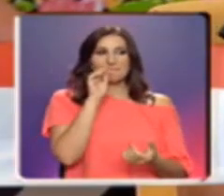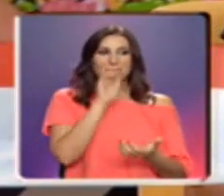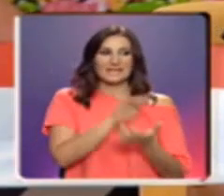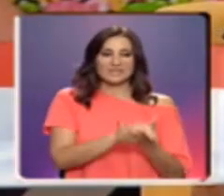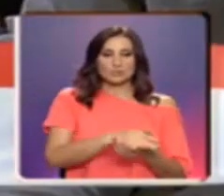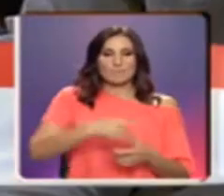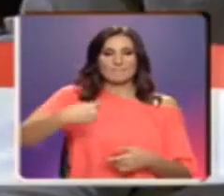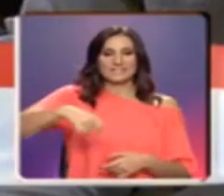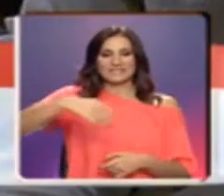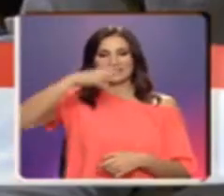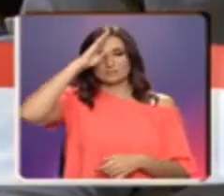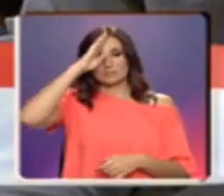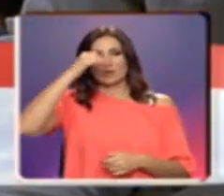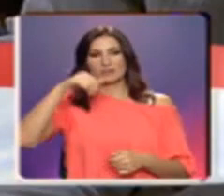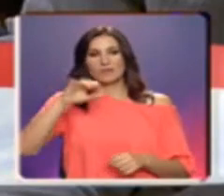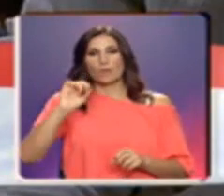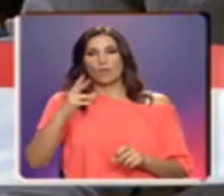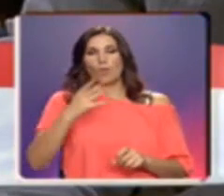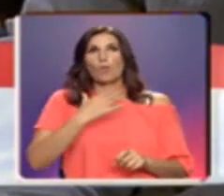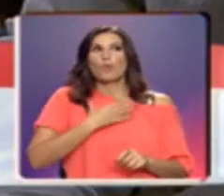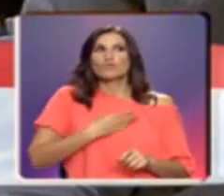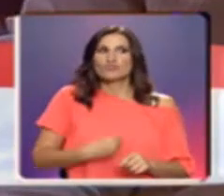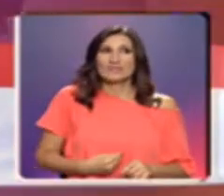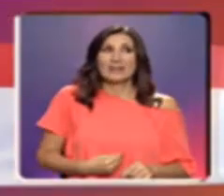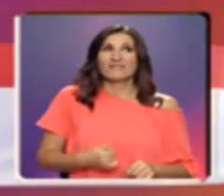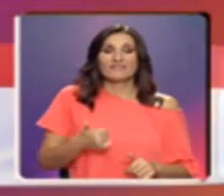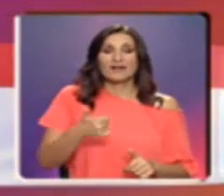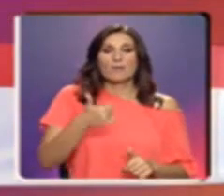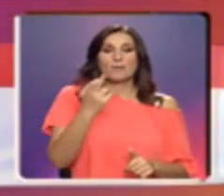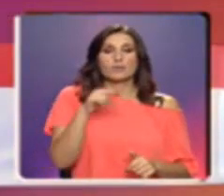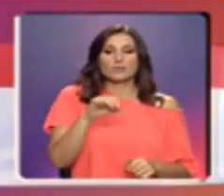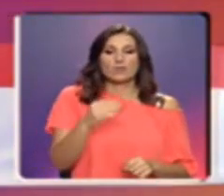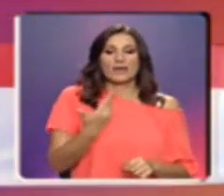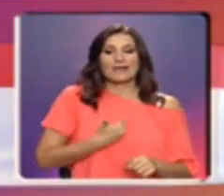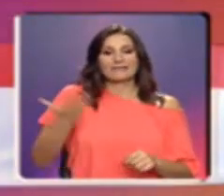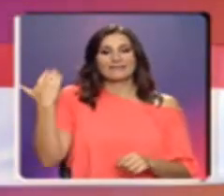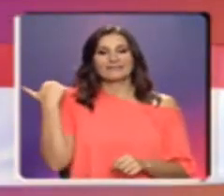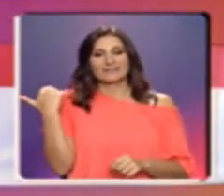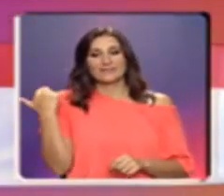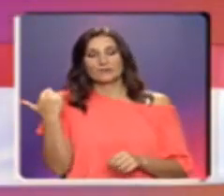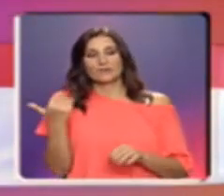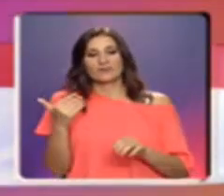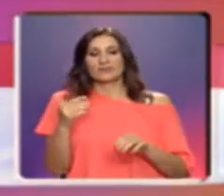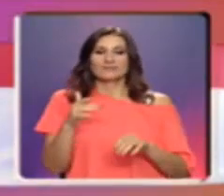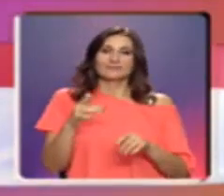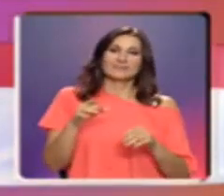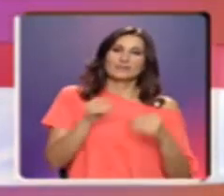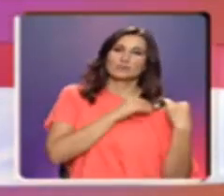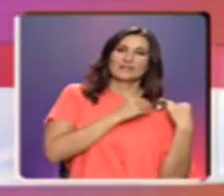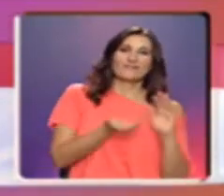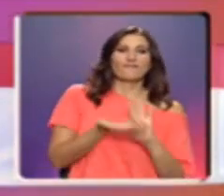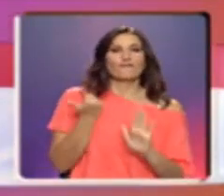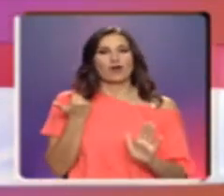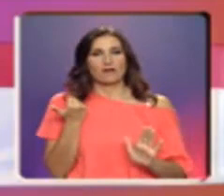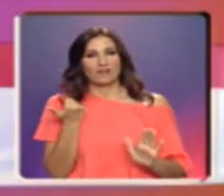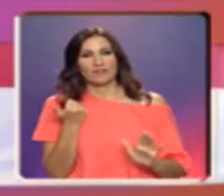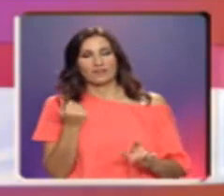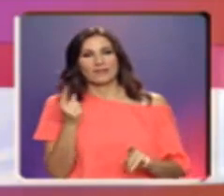do Sporting, ou ela adoraria que o Bruno fosse o antigo Bruno, que não tinha estas competências?